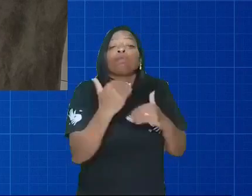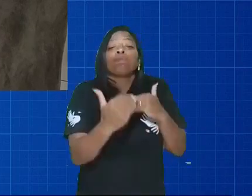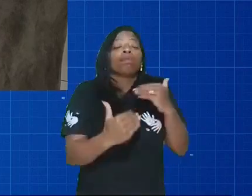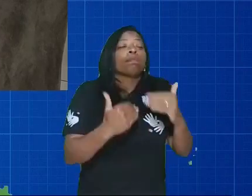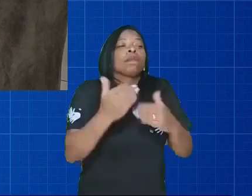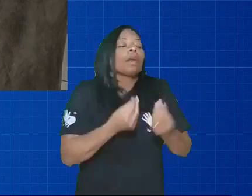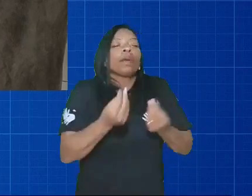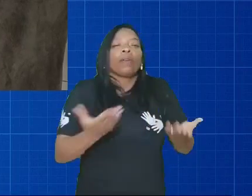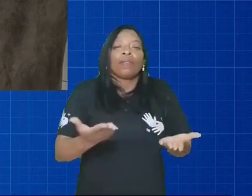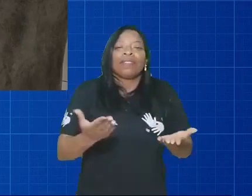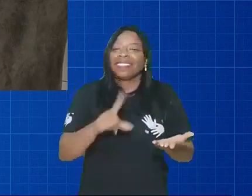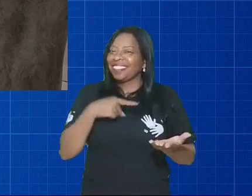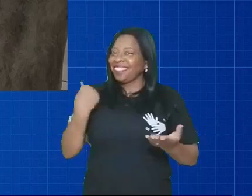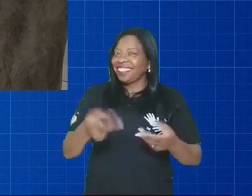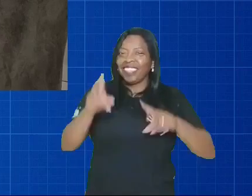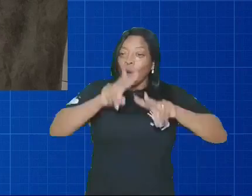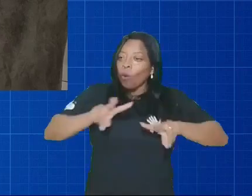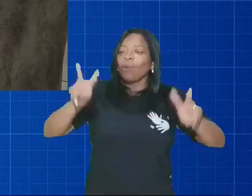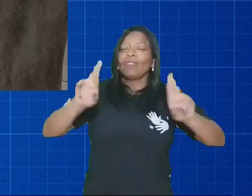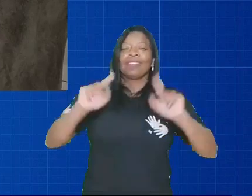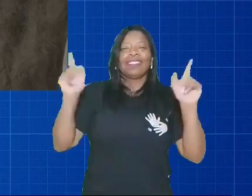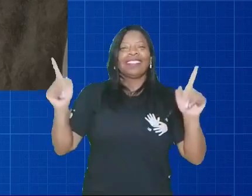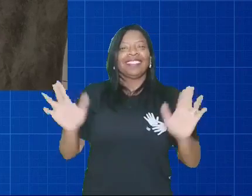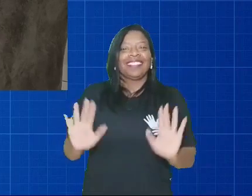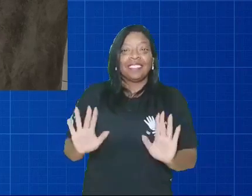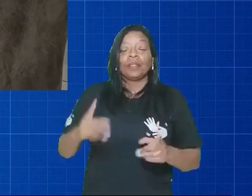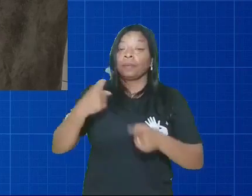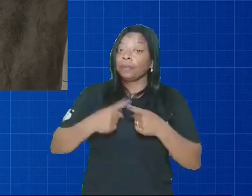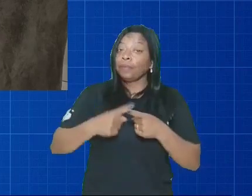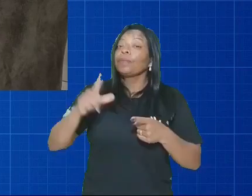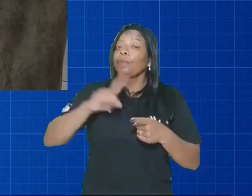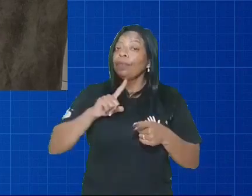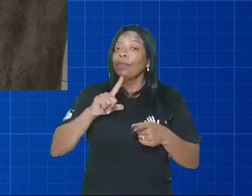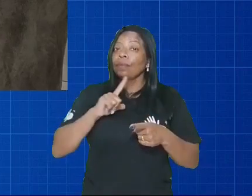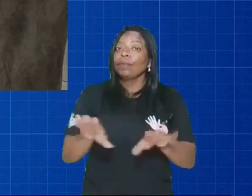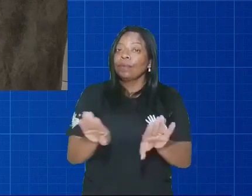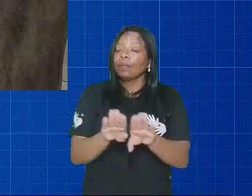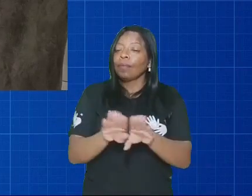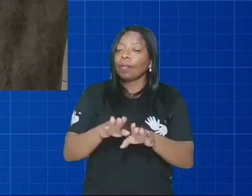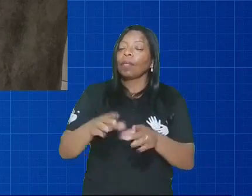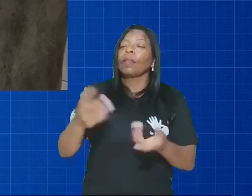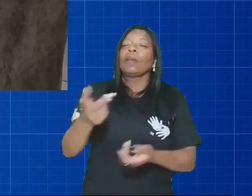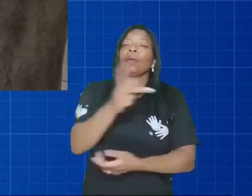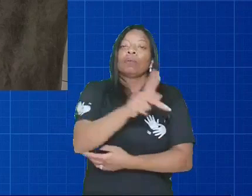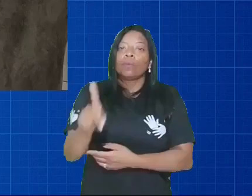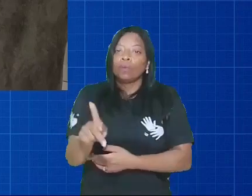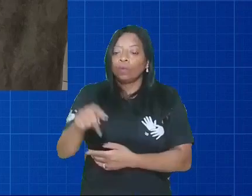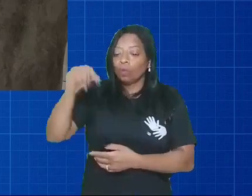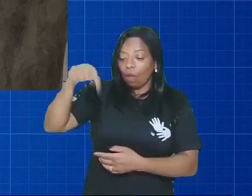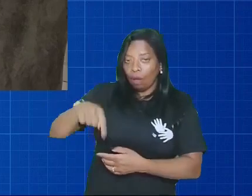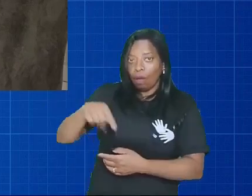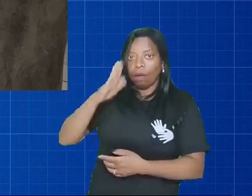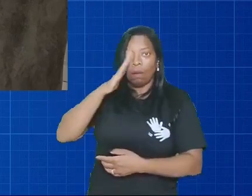olhar diferenciado, e até por isso que tem as professoras que estão dentro da Secretaria de Educação pensando em educação ambiental, né? Nós